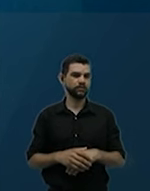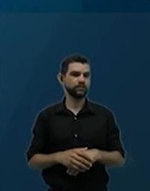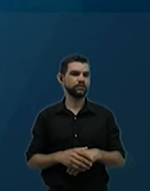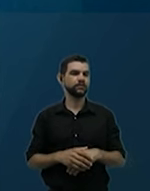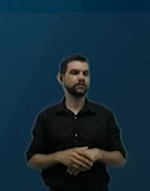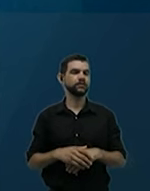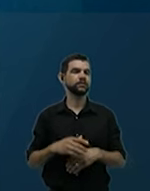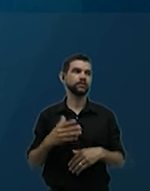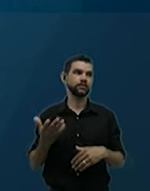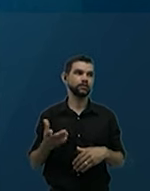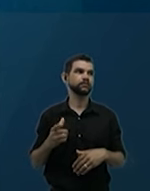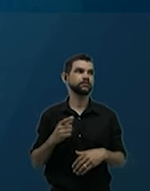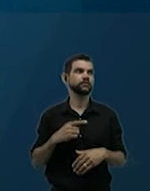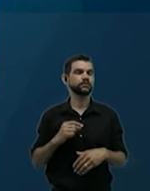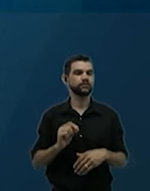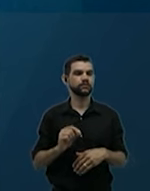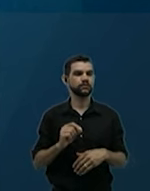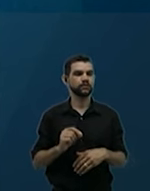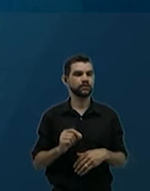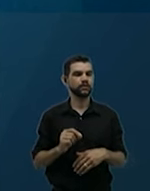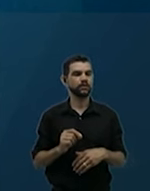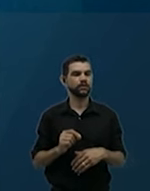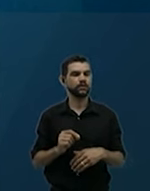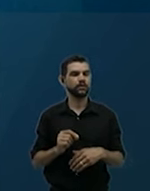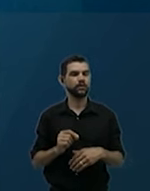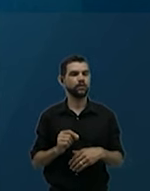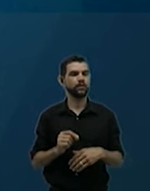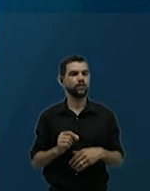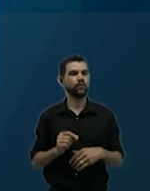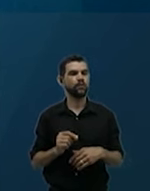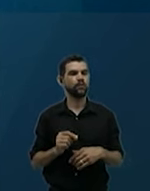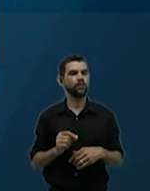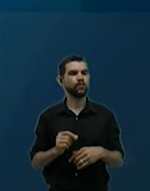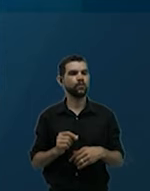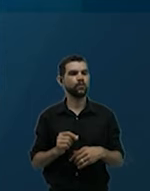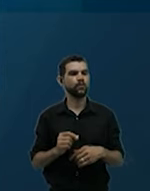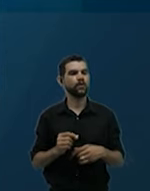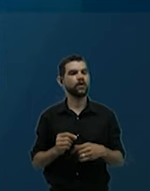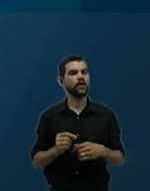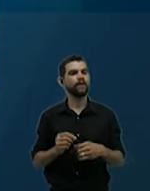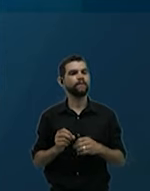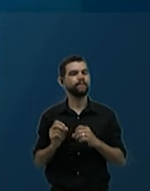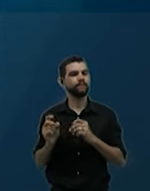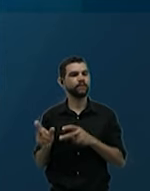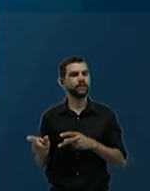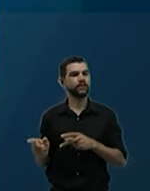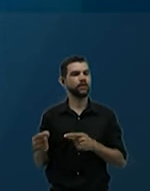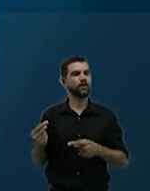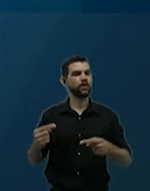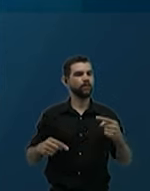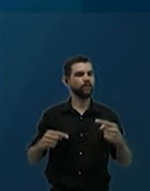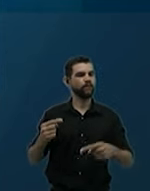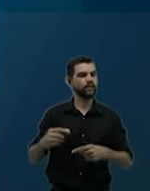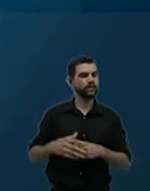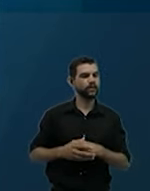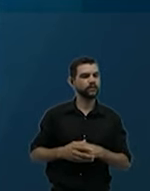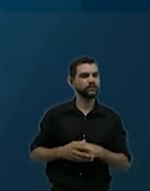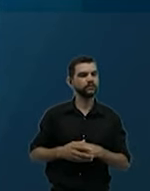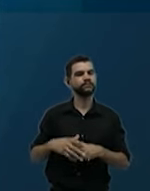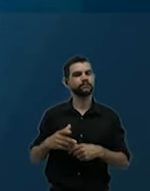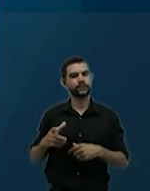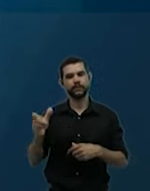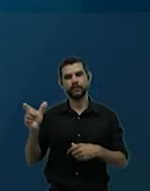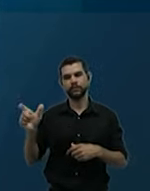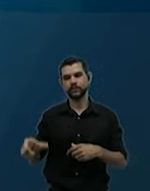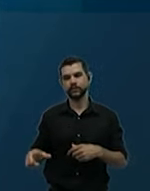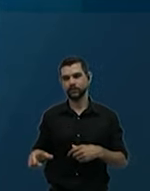originária. Isenta-se, por consequência, o arrematante de quaisquer ônus que